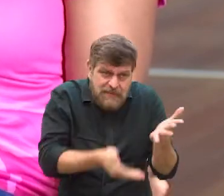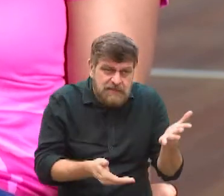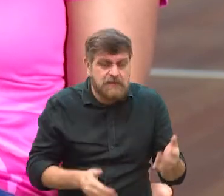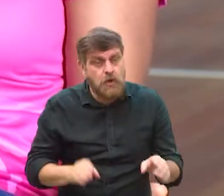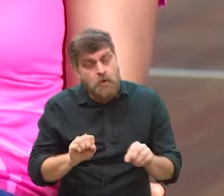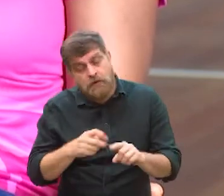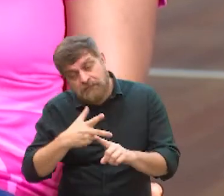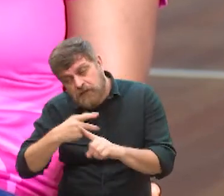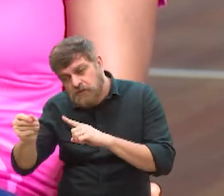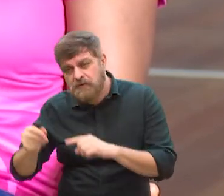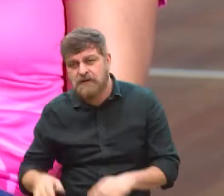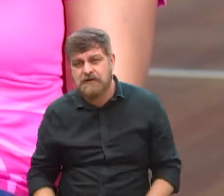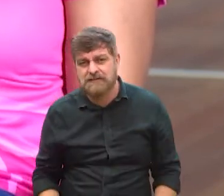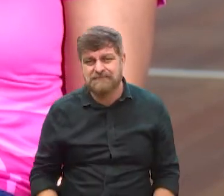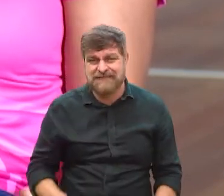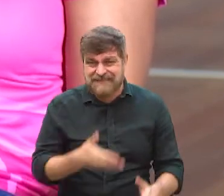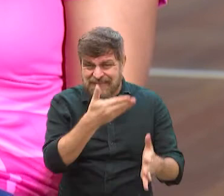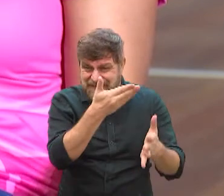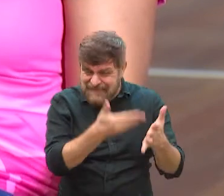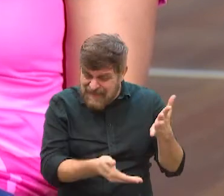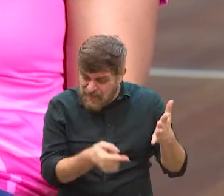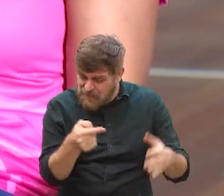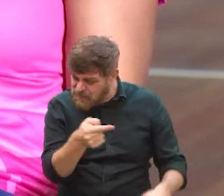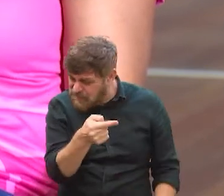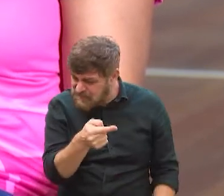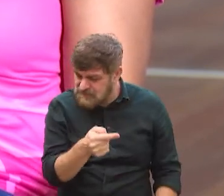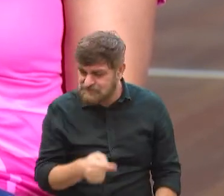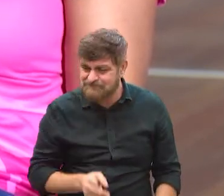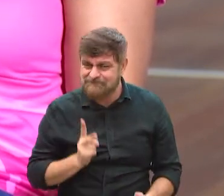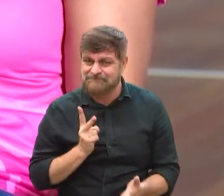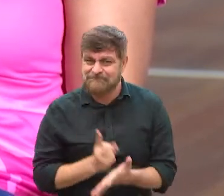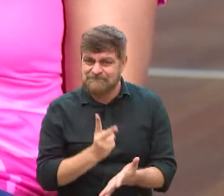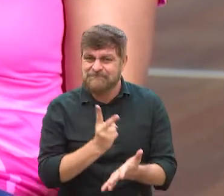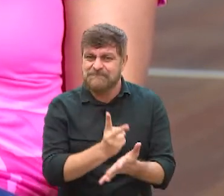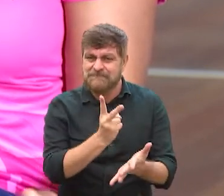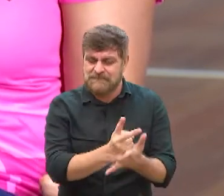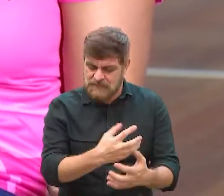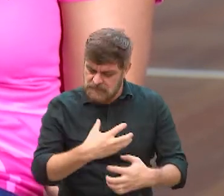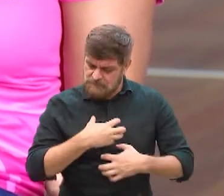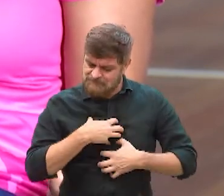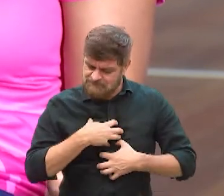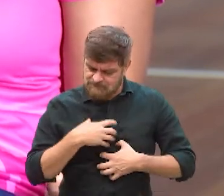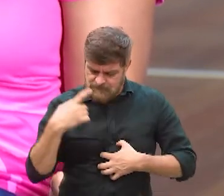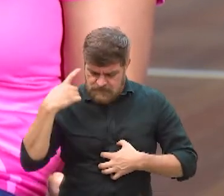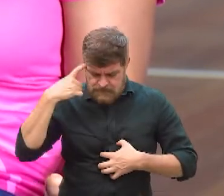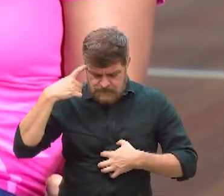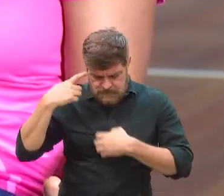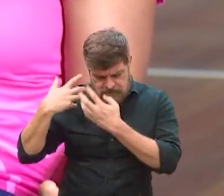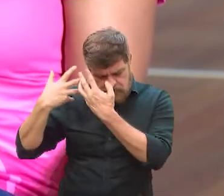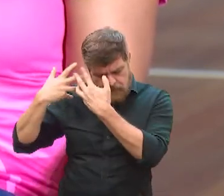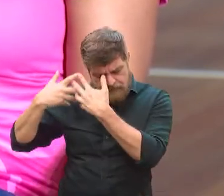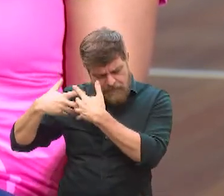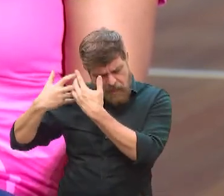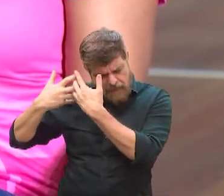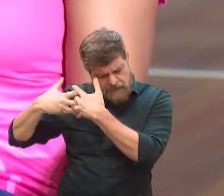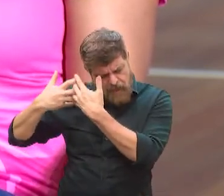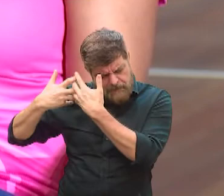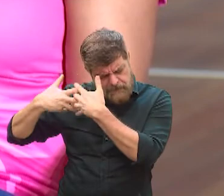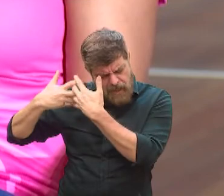derrotas, vitórias, mas a derrota acho que sempre faz você refletir mais, né?